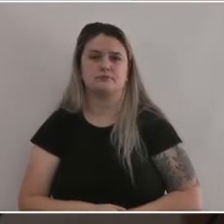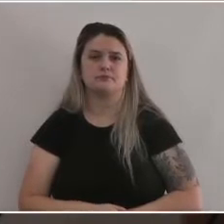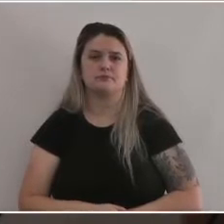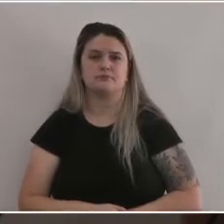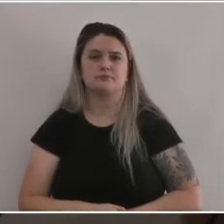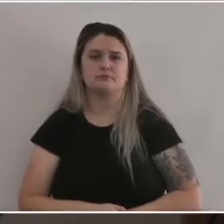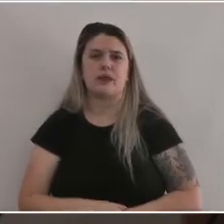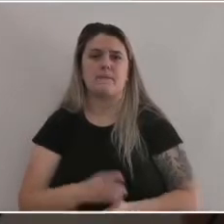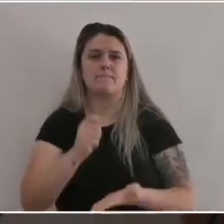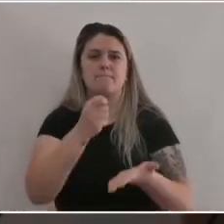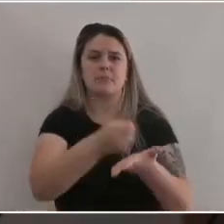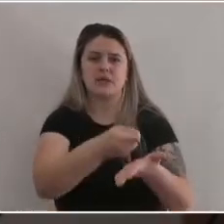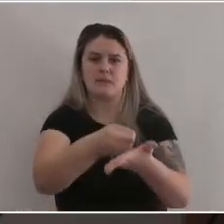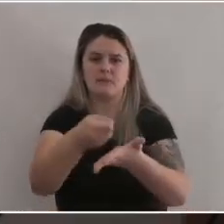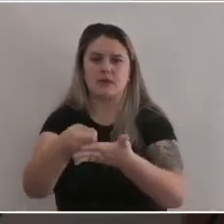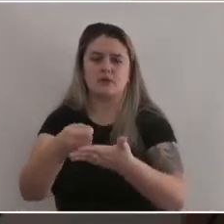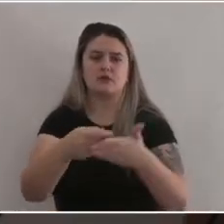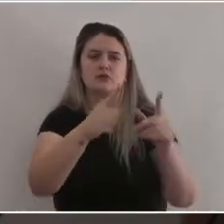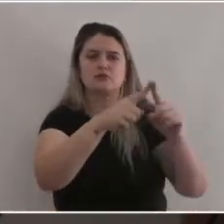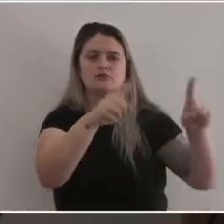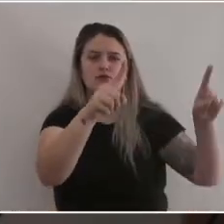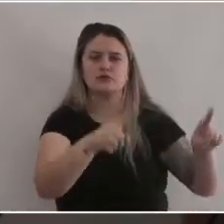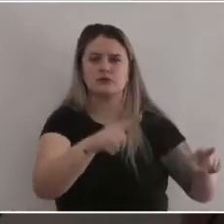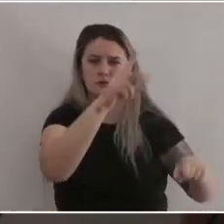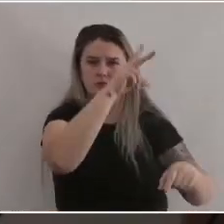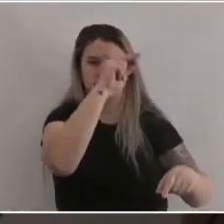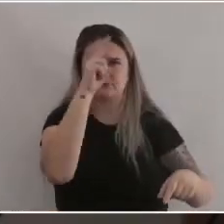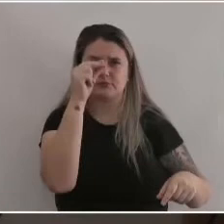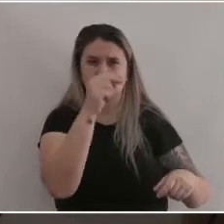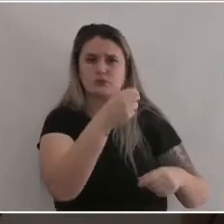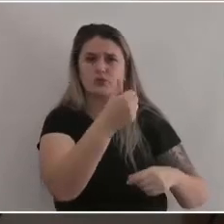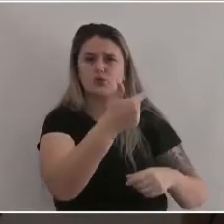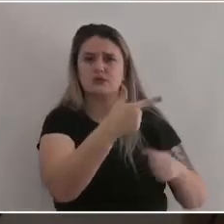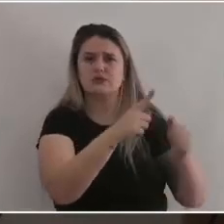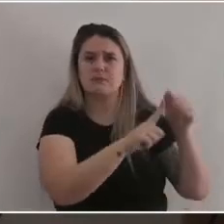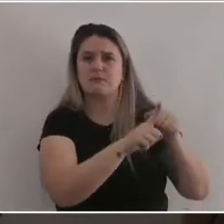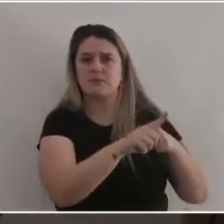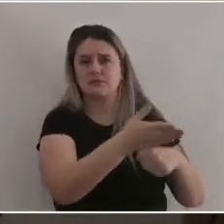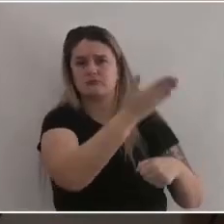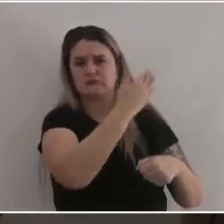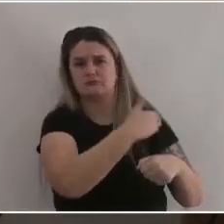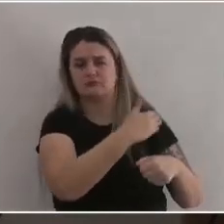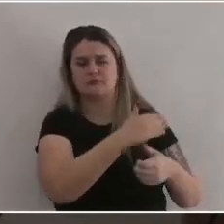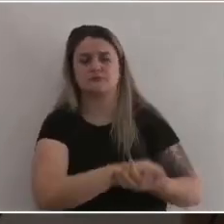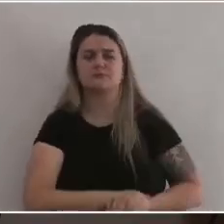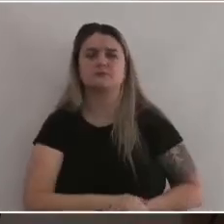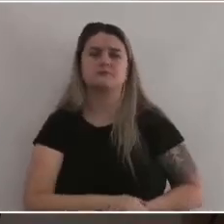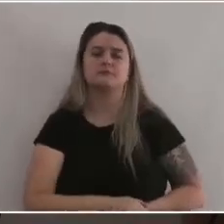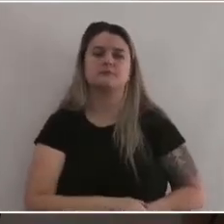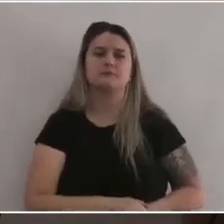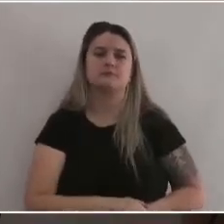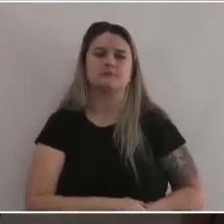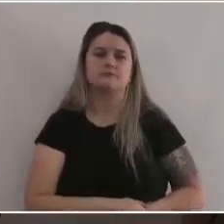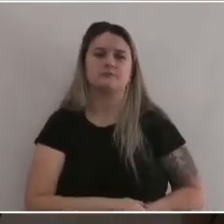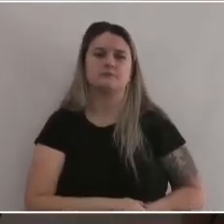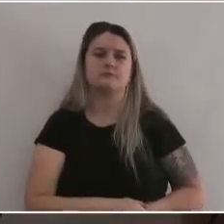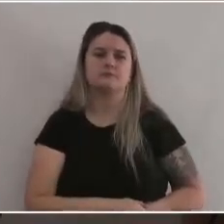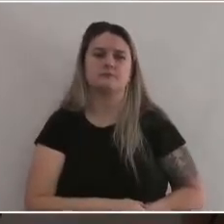Despesa de pessoal do executivo dos últimos 12 meses. Receita corrente líquida